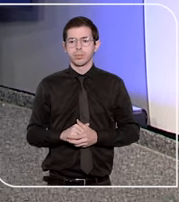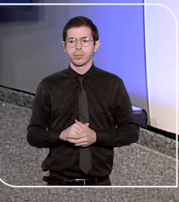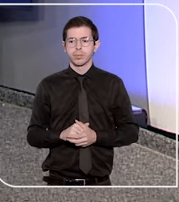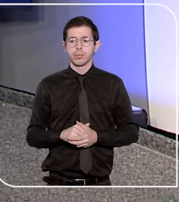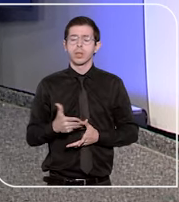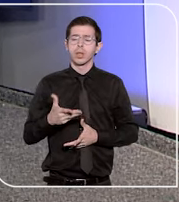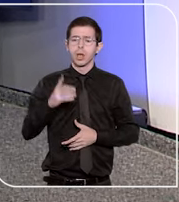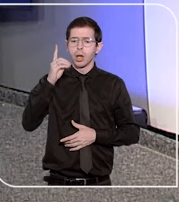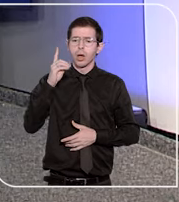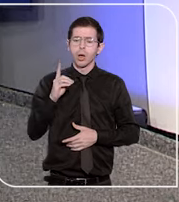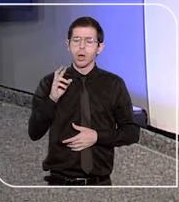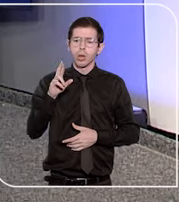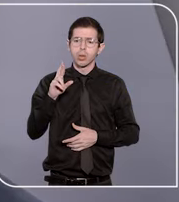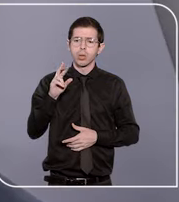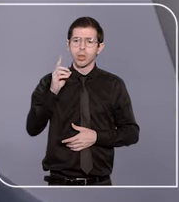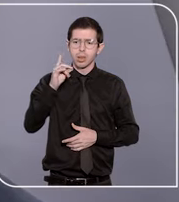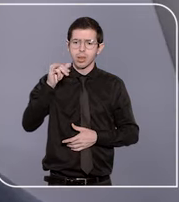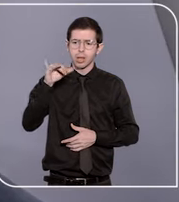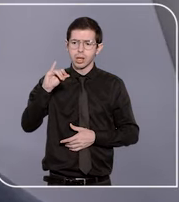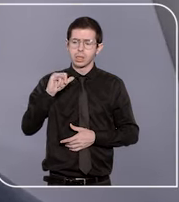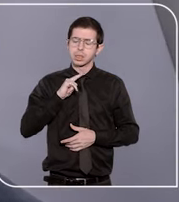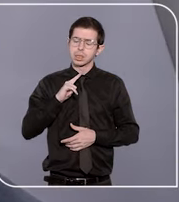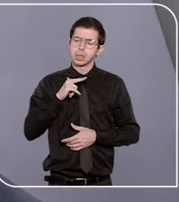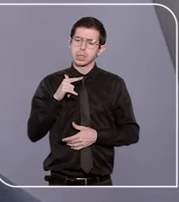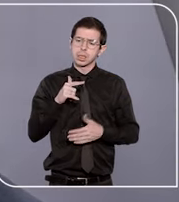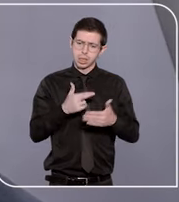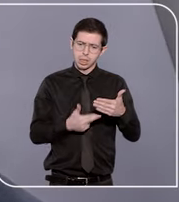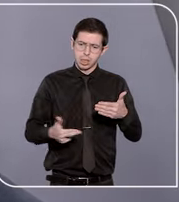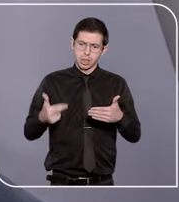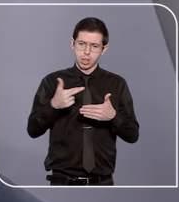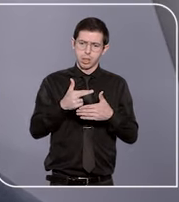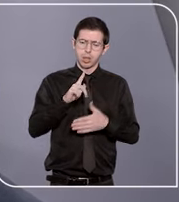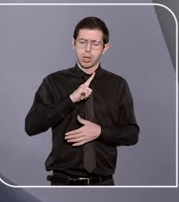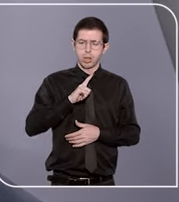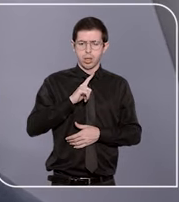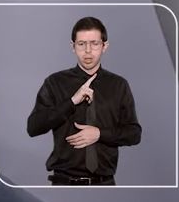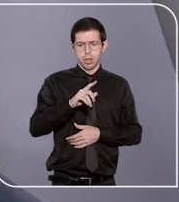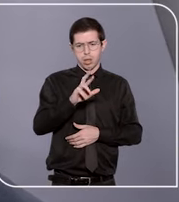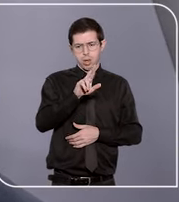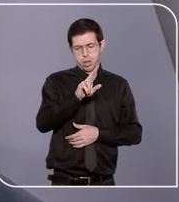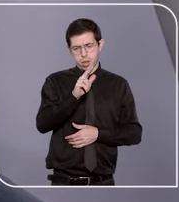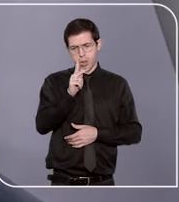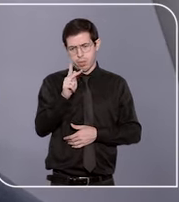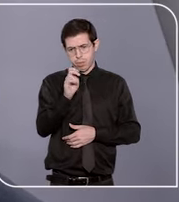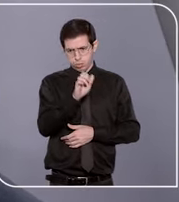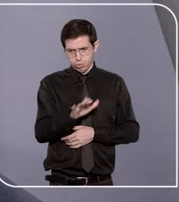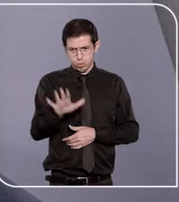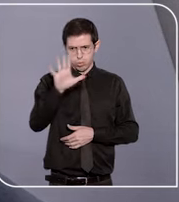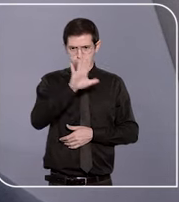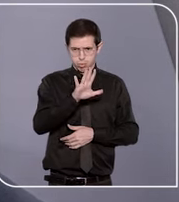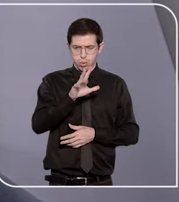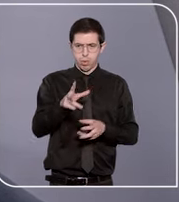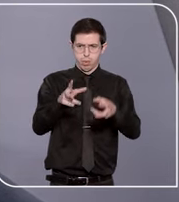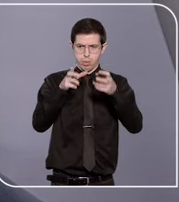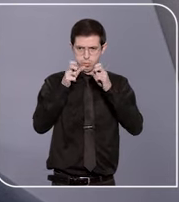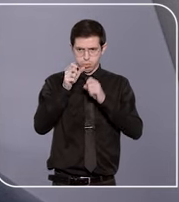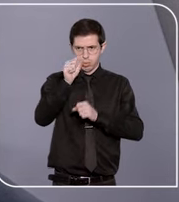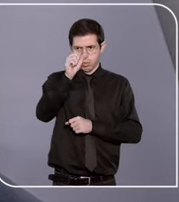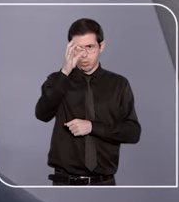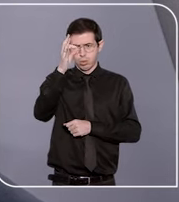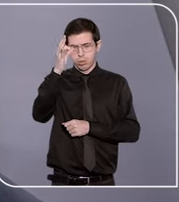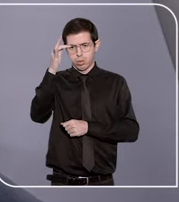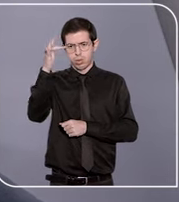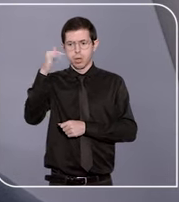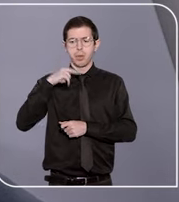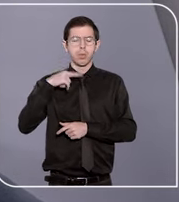Doutor Denis, e no caso de o recurso ele ter a repercussão geral reconhecida pelo Supremo, mas ainda não ter a decisão